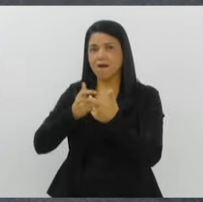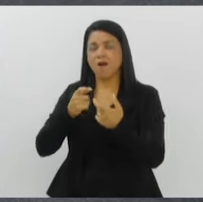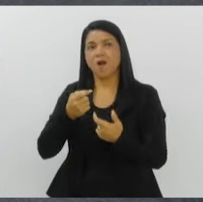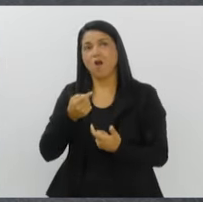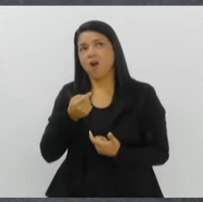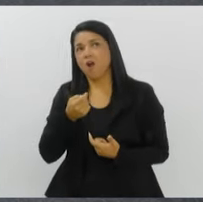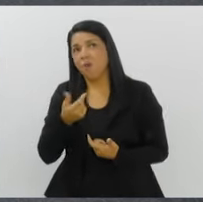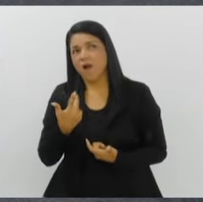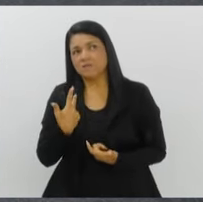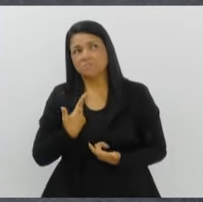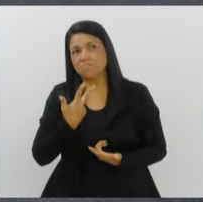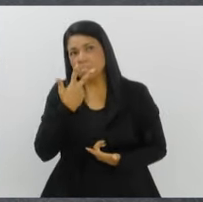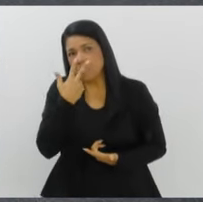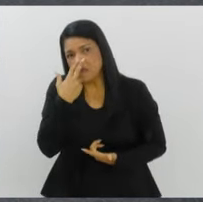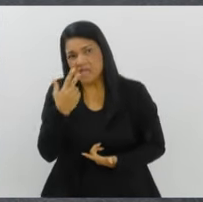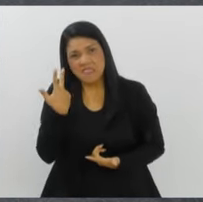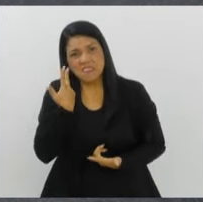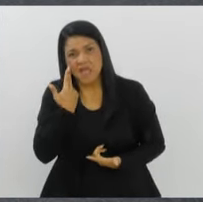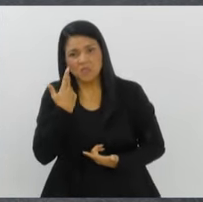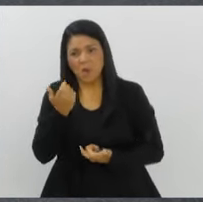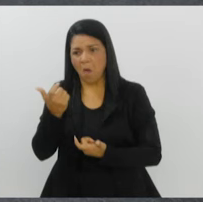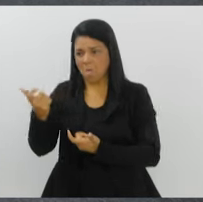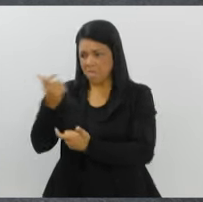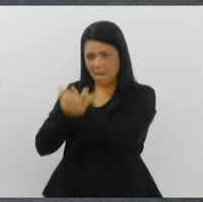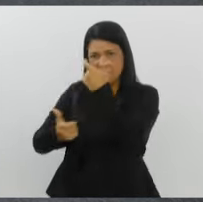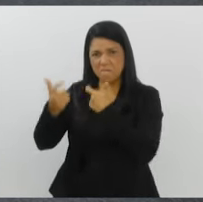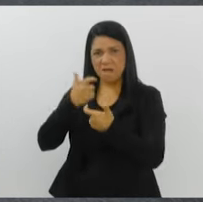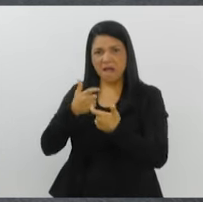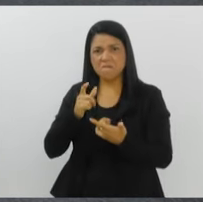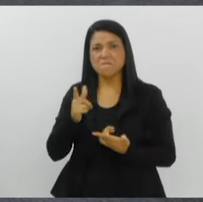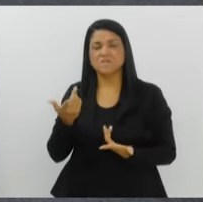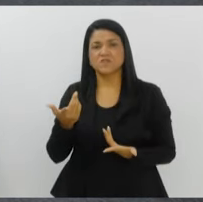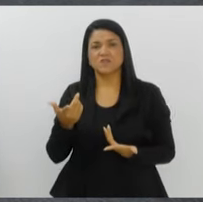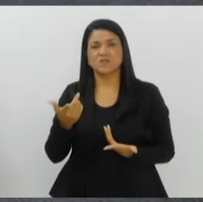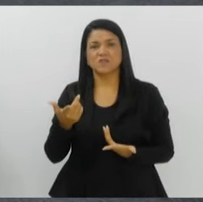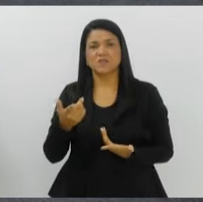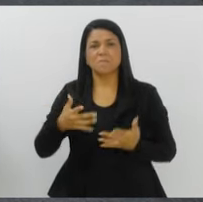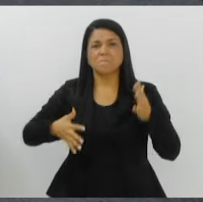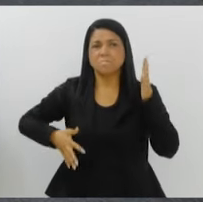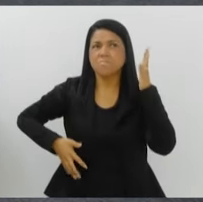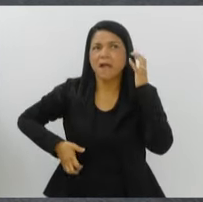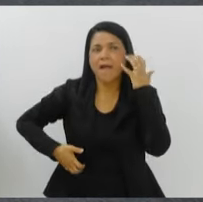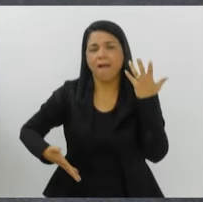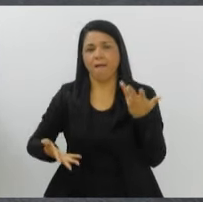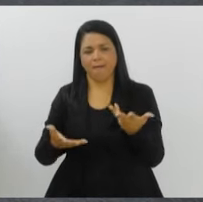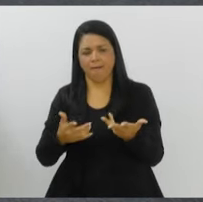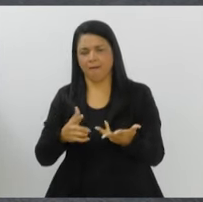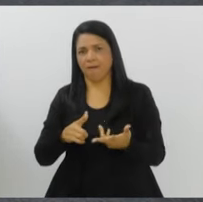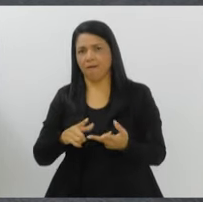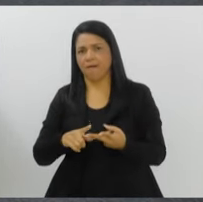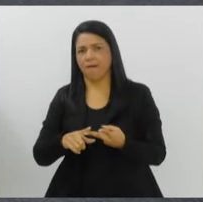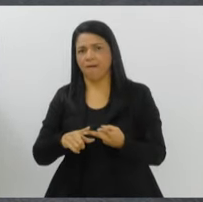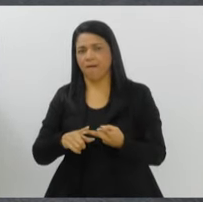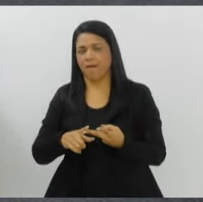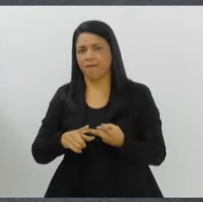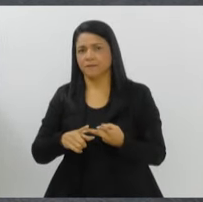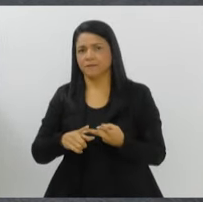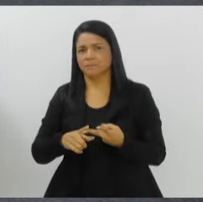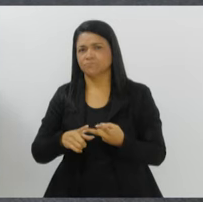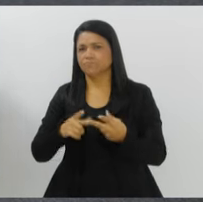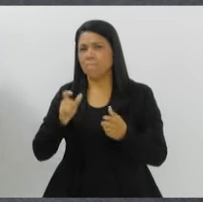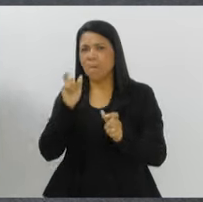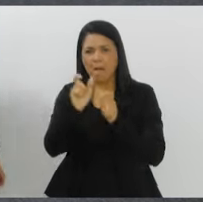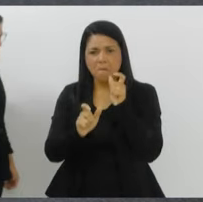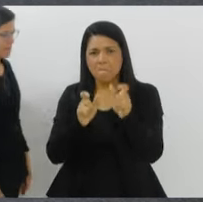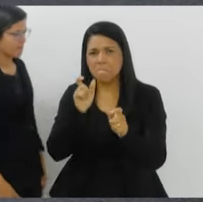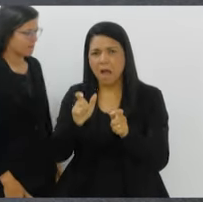que naturalizados, mas que a gente não pode naturalizar, chamando de macaca, chamando de